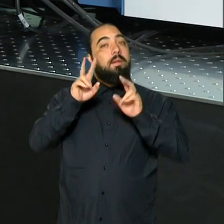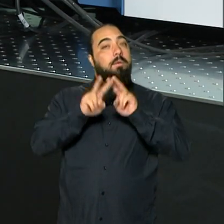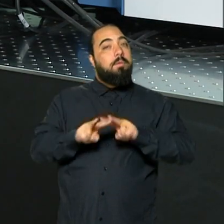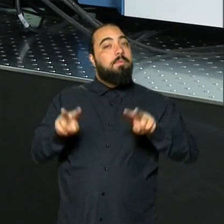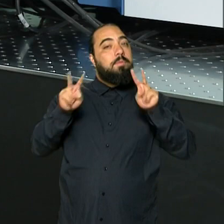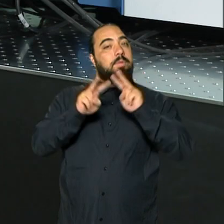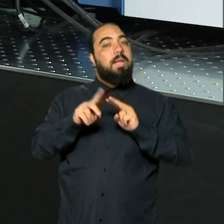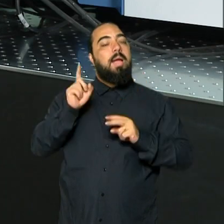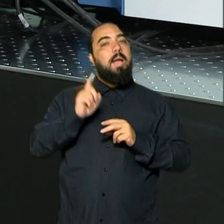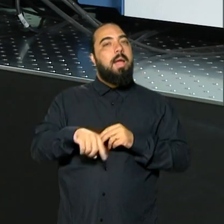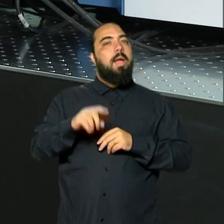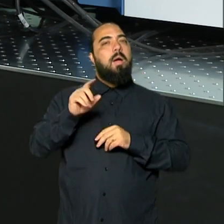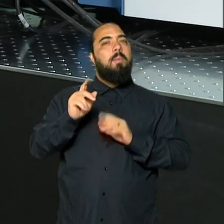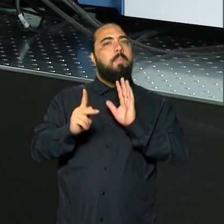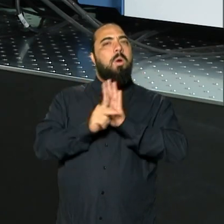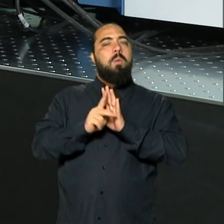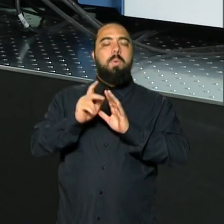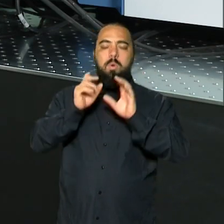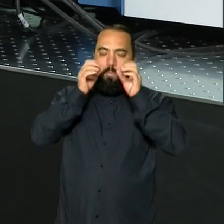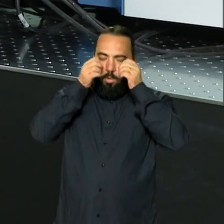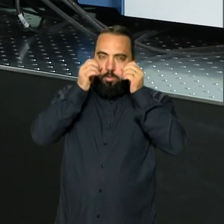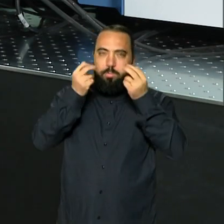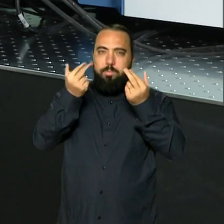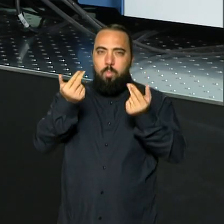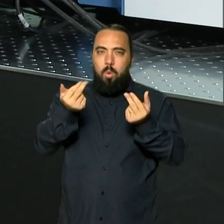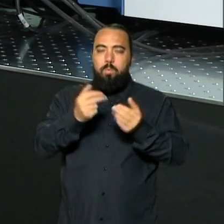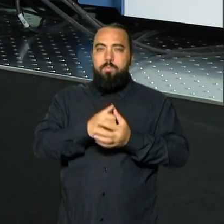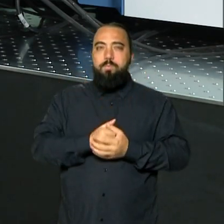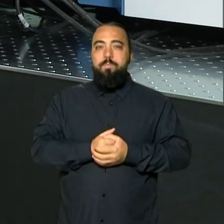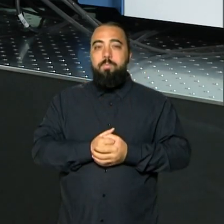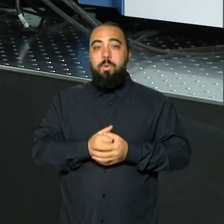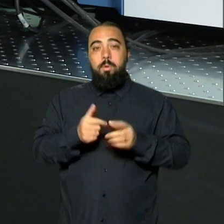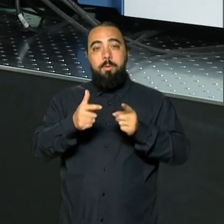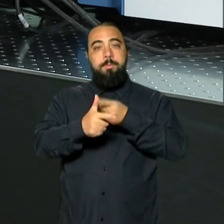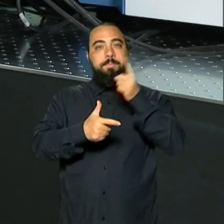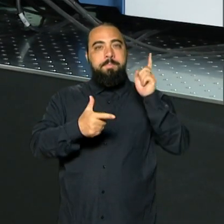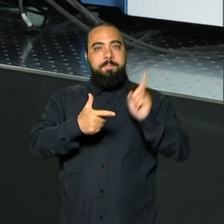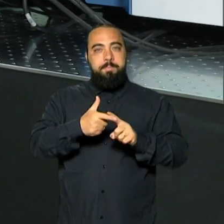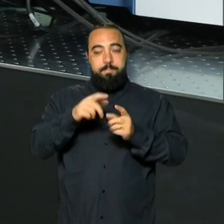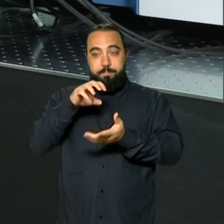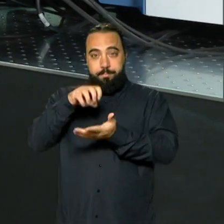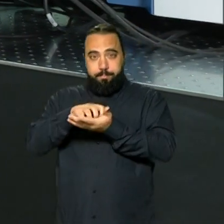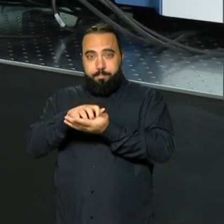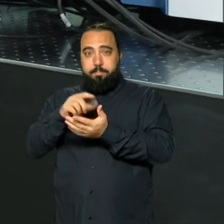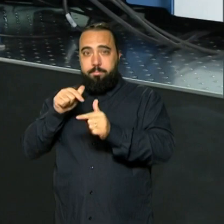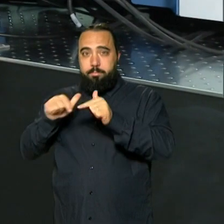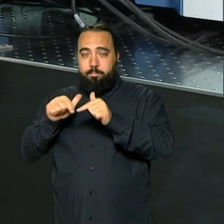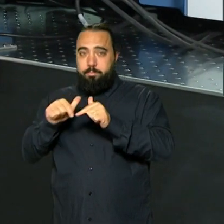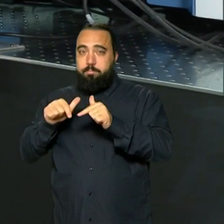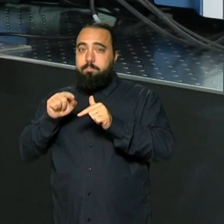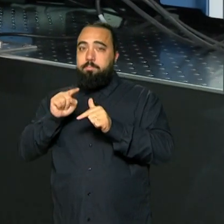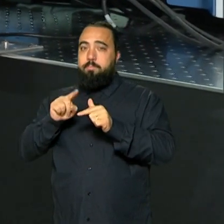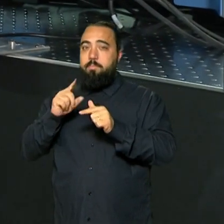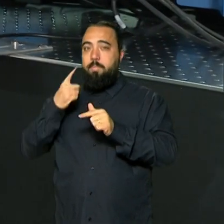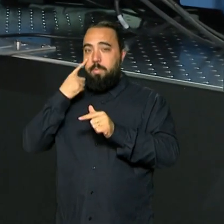que é a resolução do microscópio. A segunda estação de trabalho que vocês estão vendo aqui atrás,